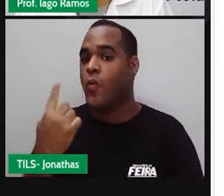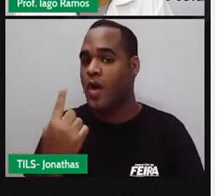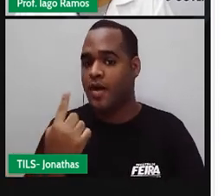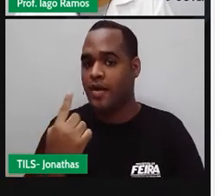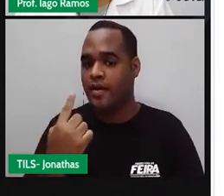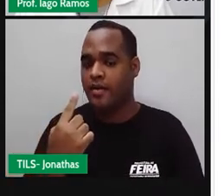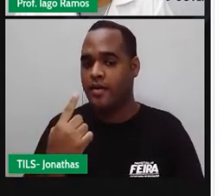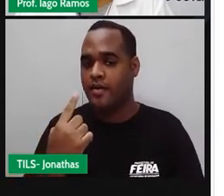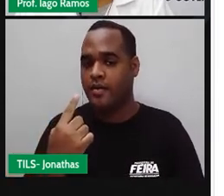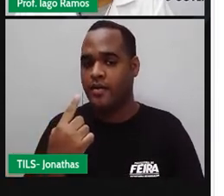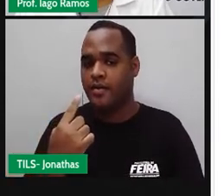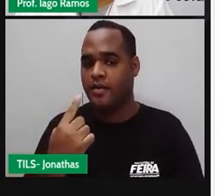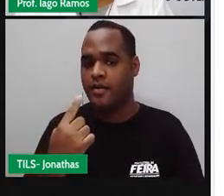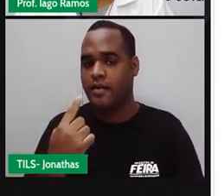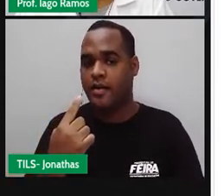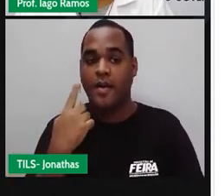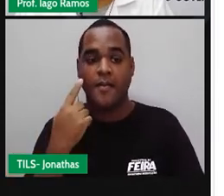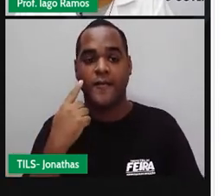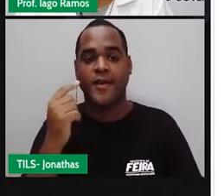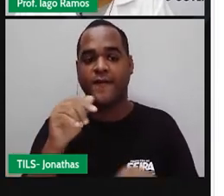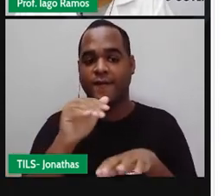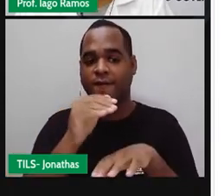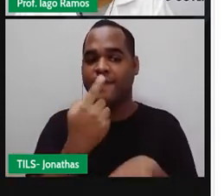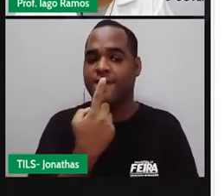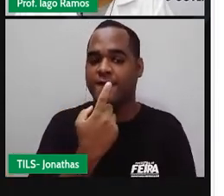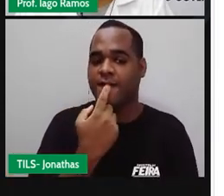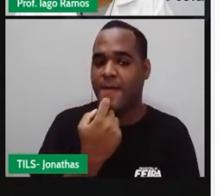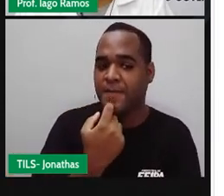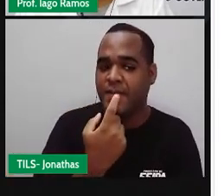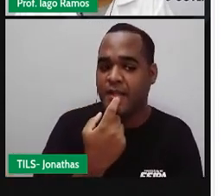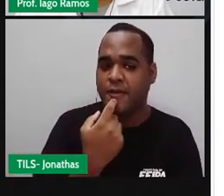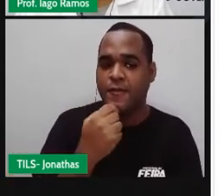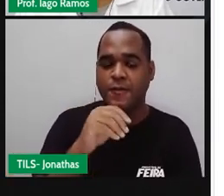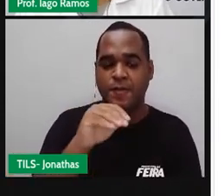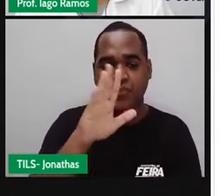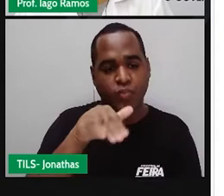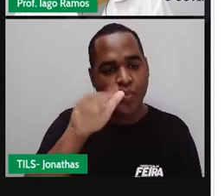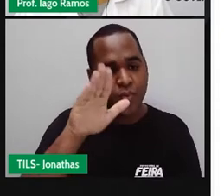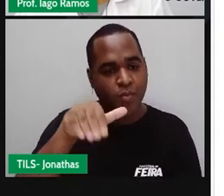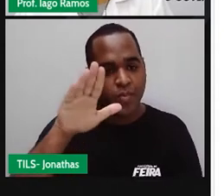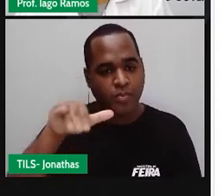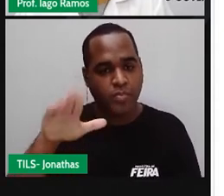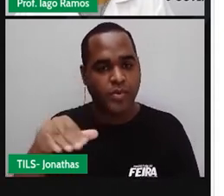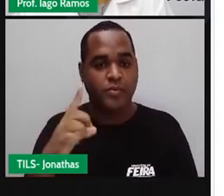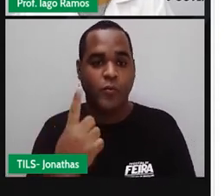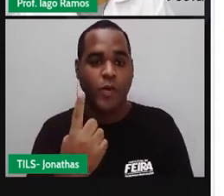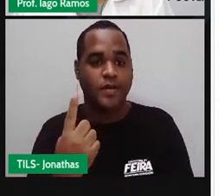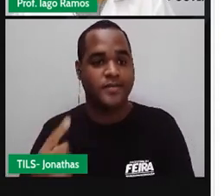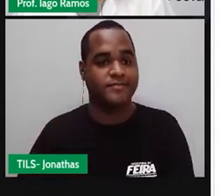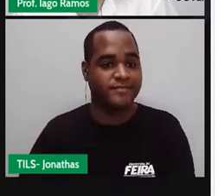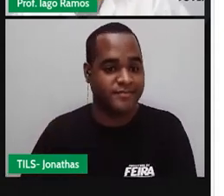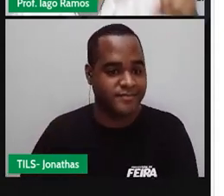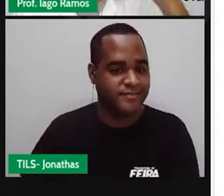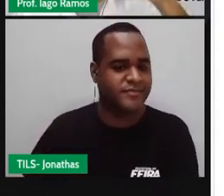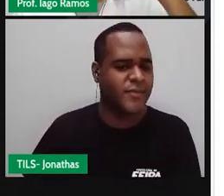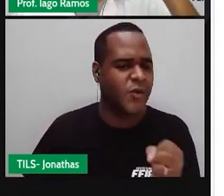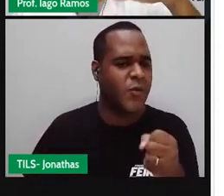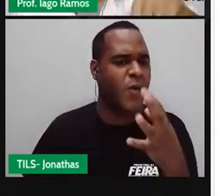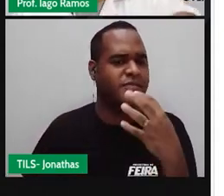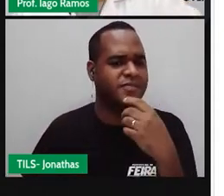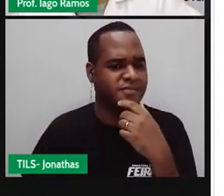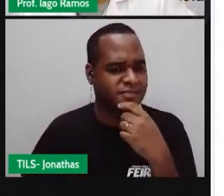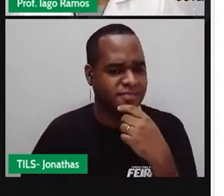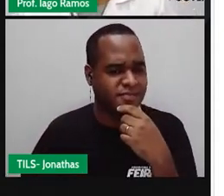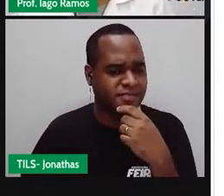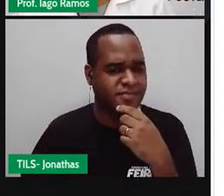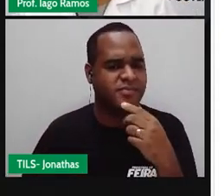barra seu pinto ela aqui ó seu pinto essa parte aqui Oi e aí essa